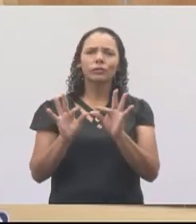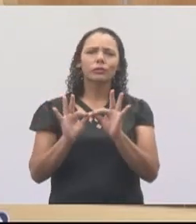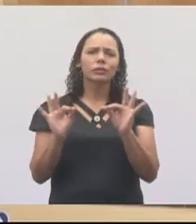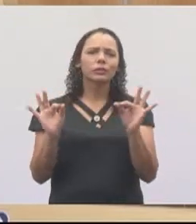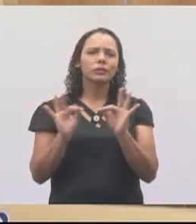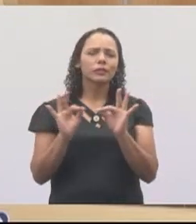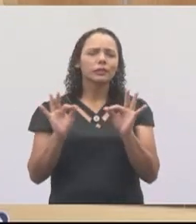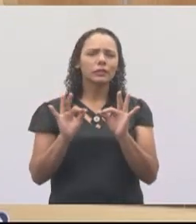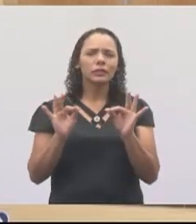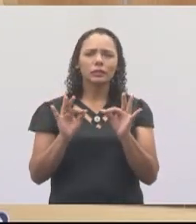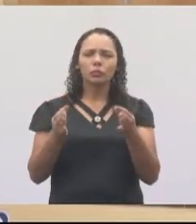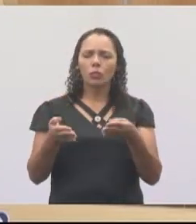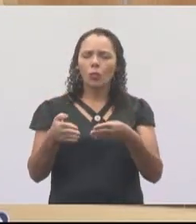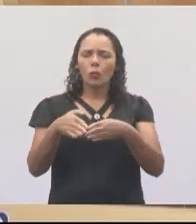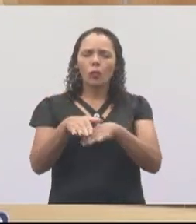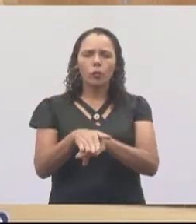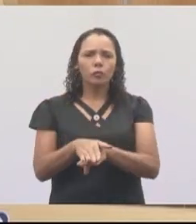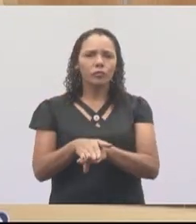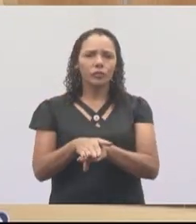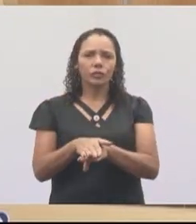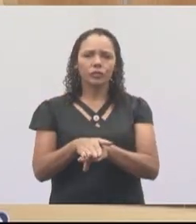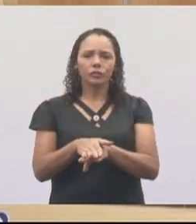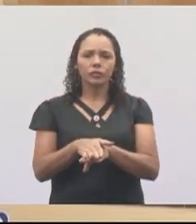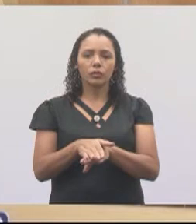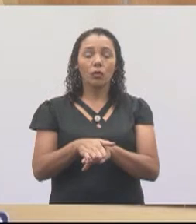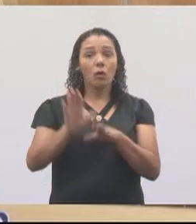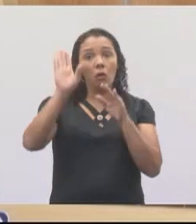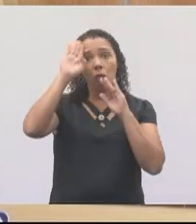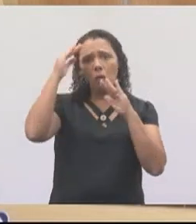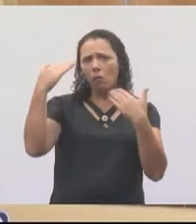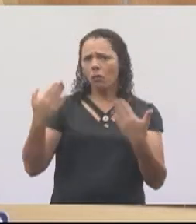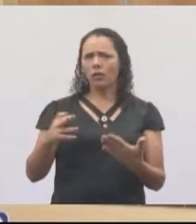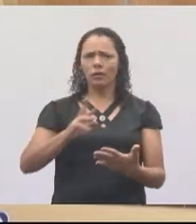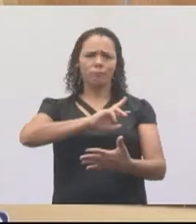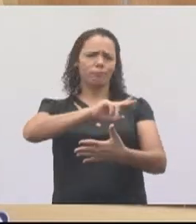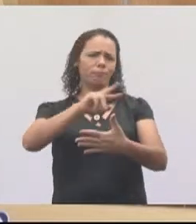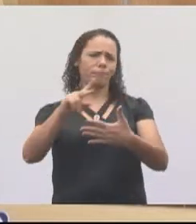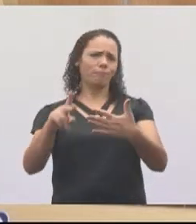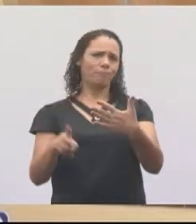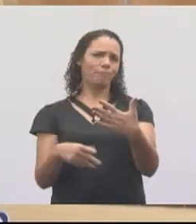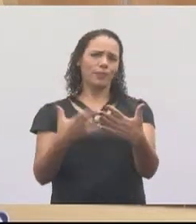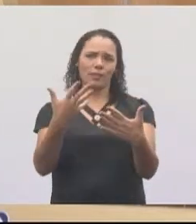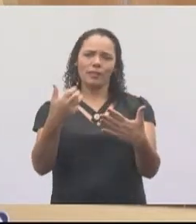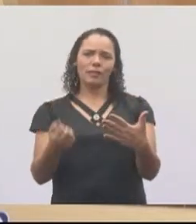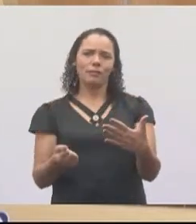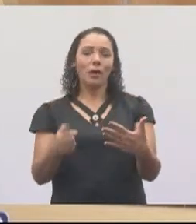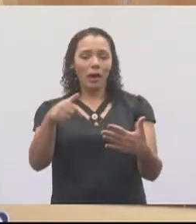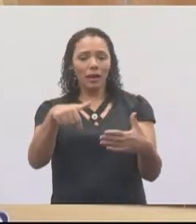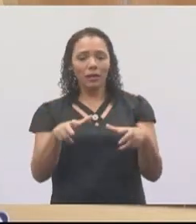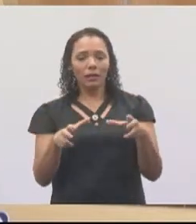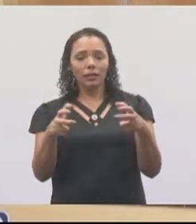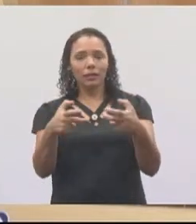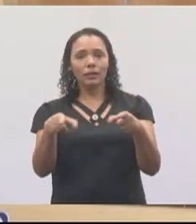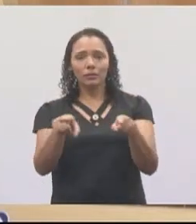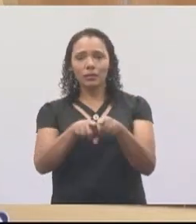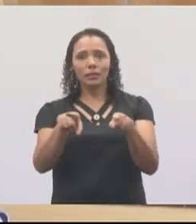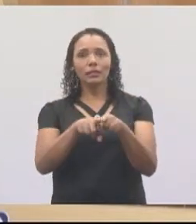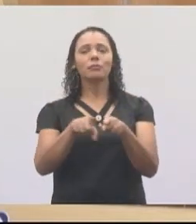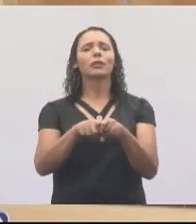muita humildade. Recebeu diversas honrarias, inclusive aqui nessa casa, homenagens em